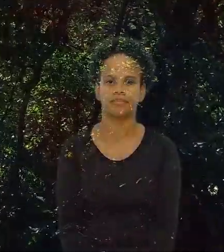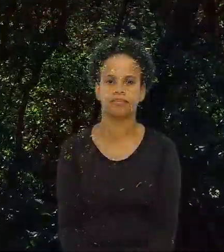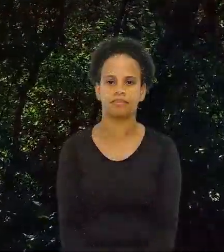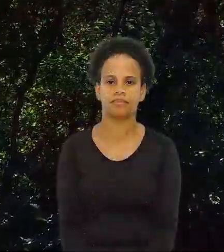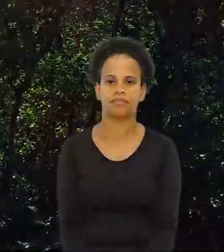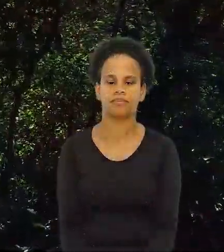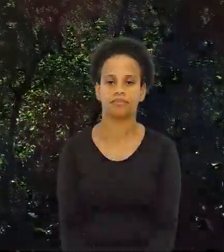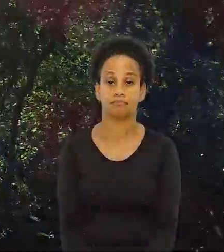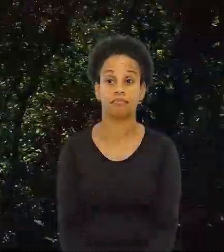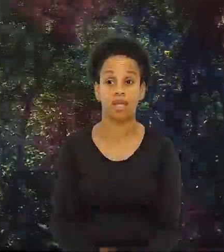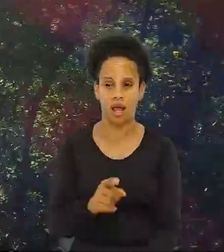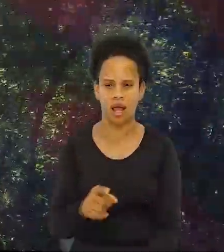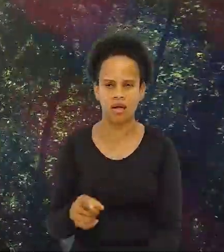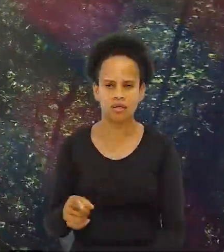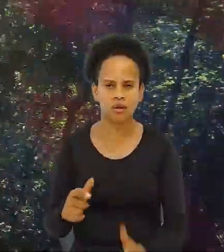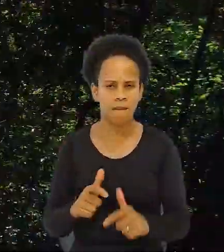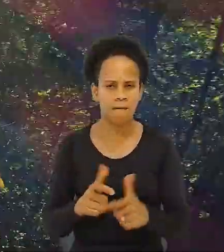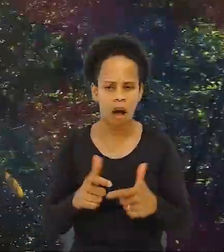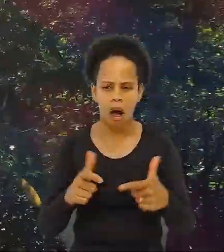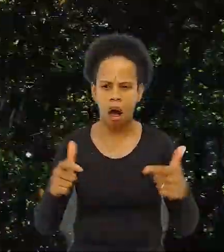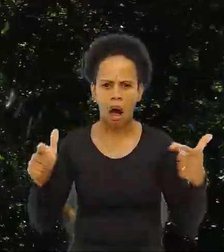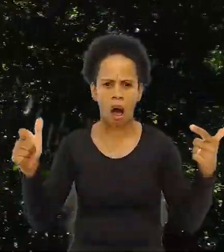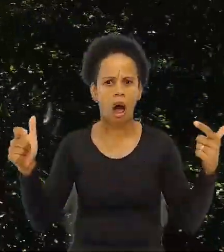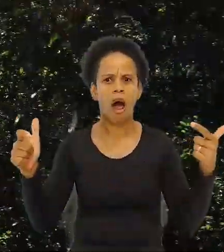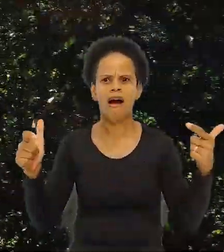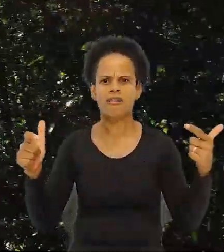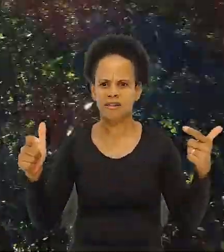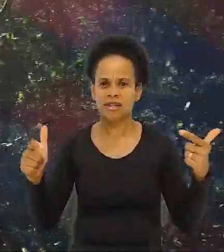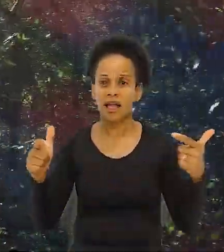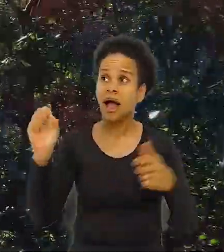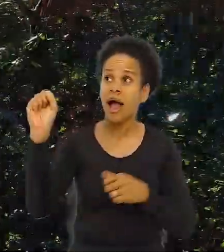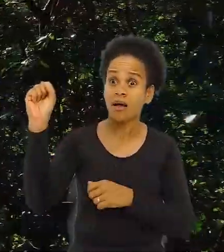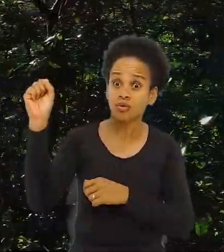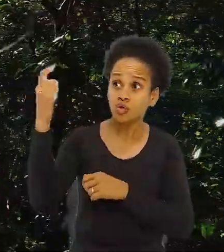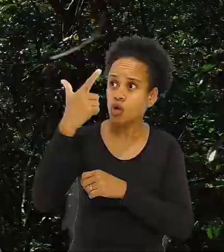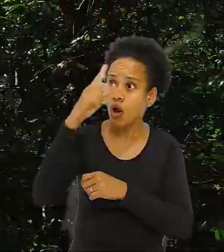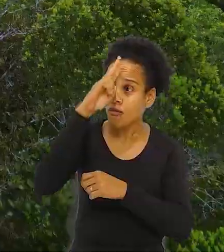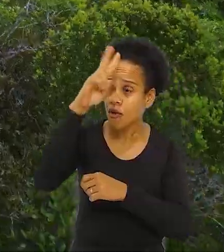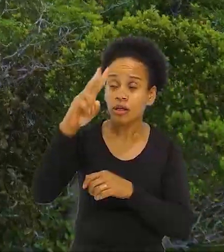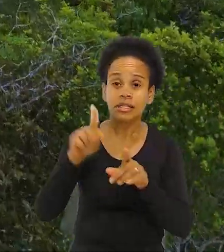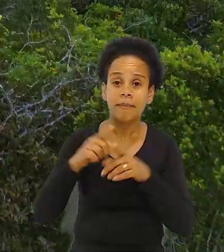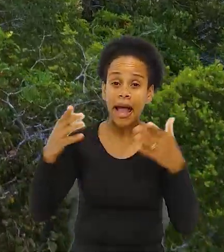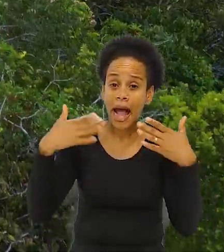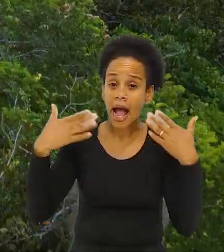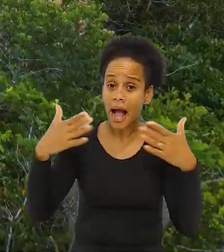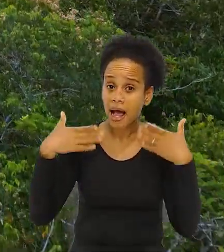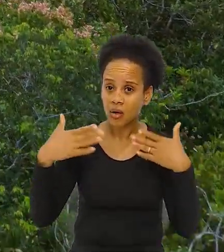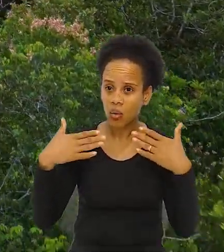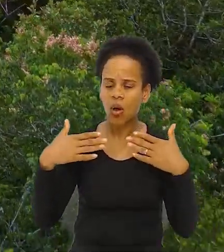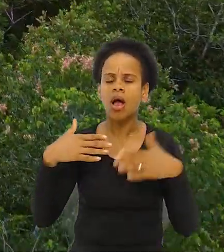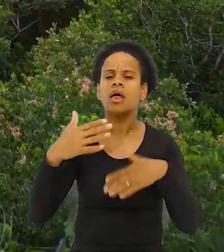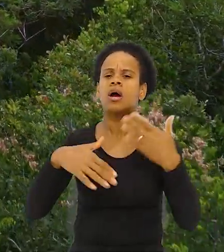Sendo cada vez mais vorazes e numerosos nas horas mais claras e quentes do dia, diminuindo